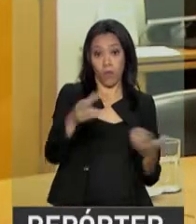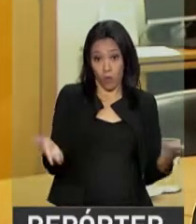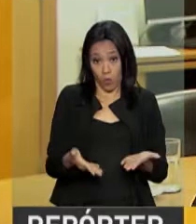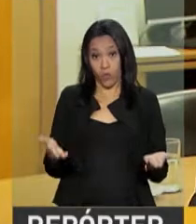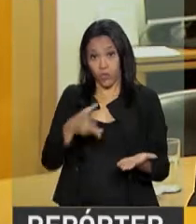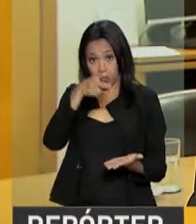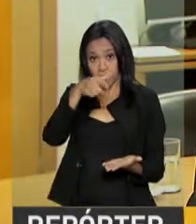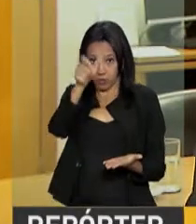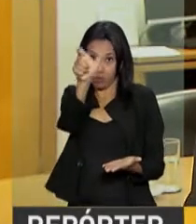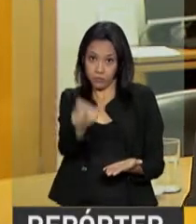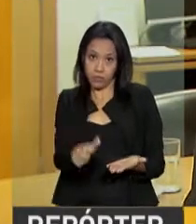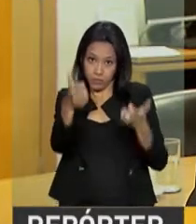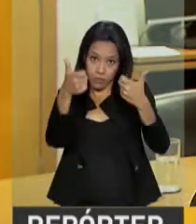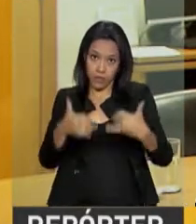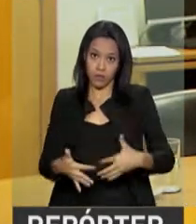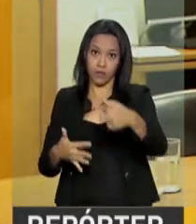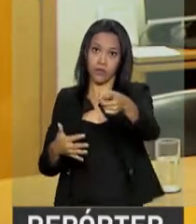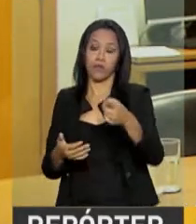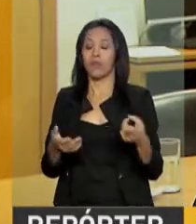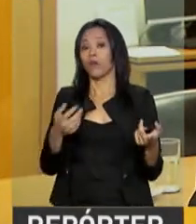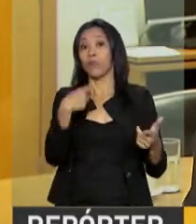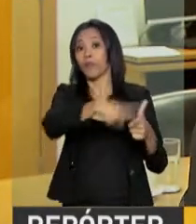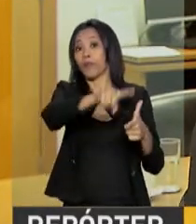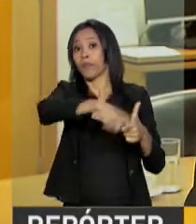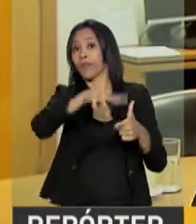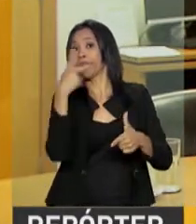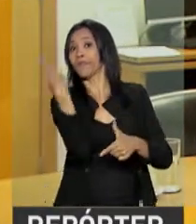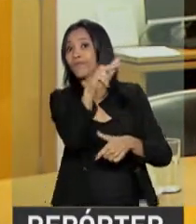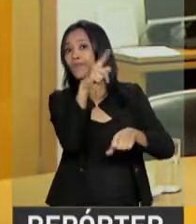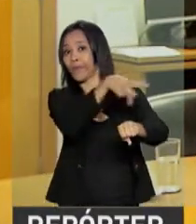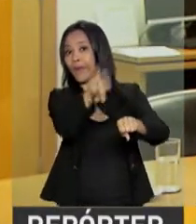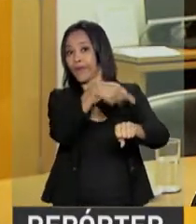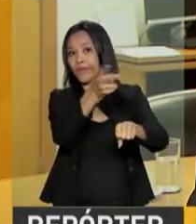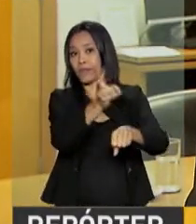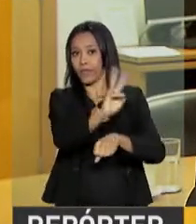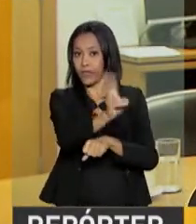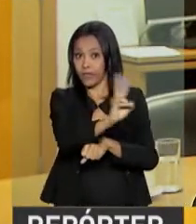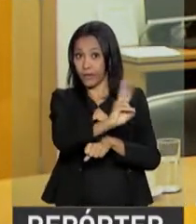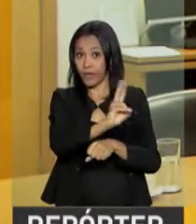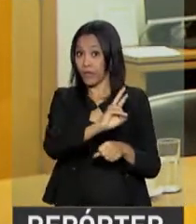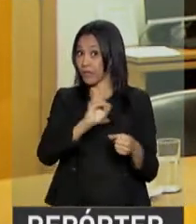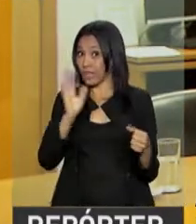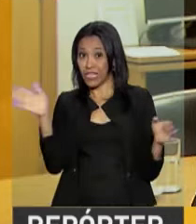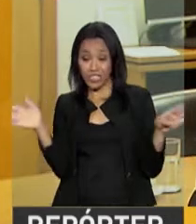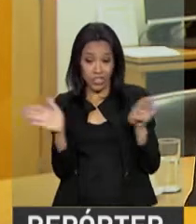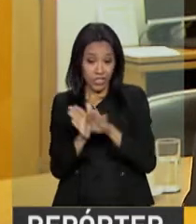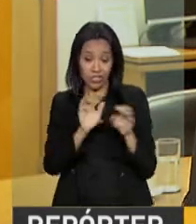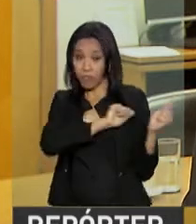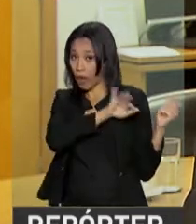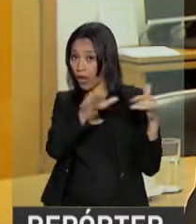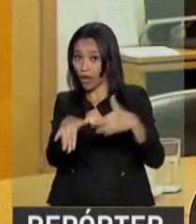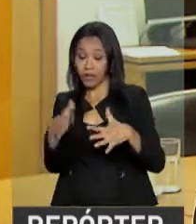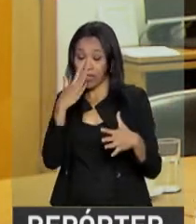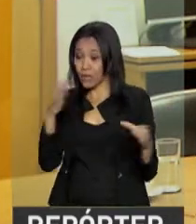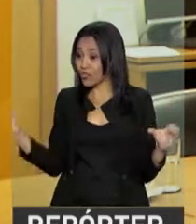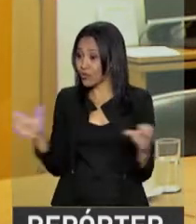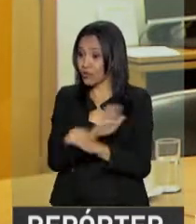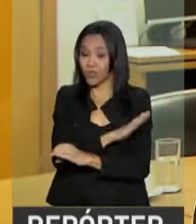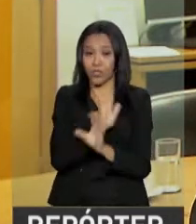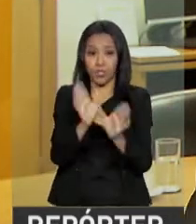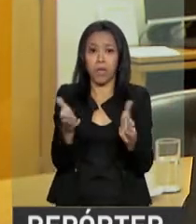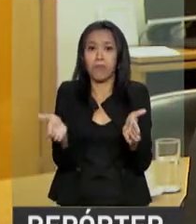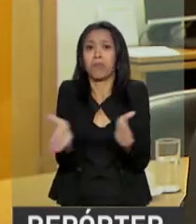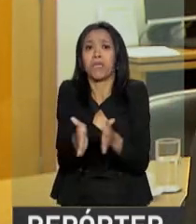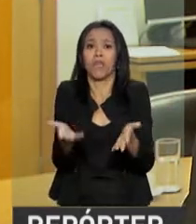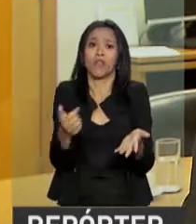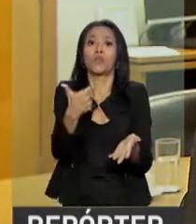situação migratória, né, com a Venezuela, a situação política da Venezuela, e tem afetado. O município hoje está saturado. A nossa estrutura é um município pequeno,